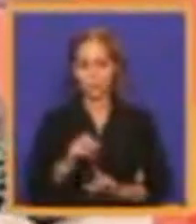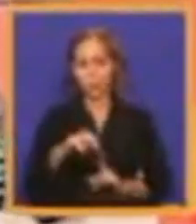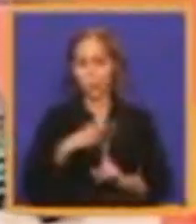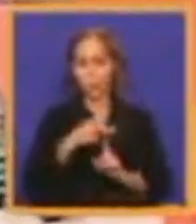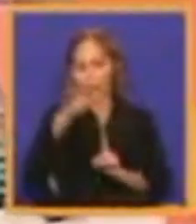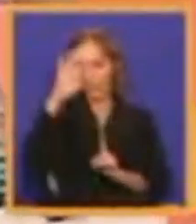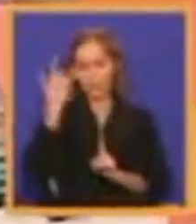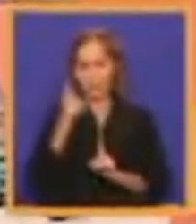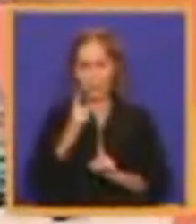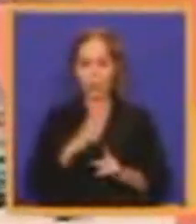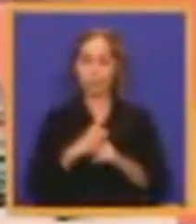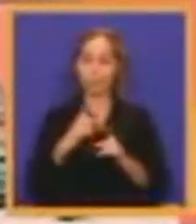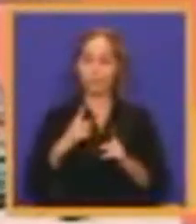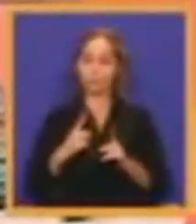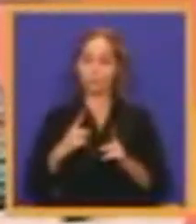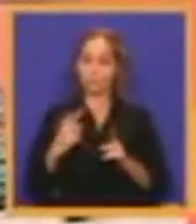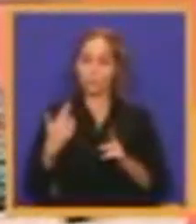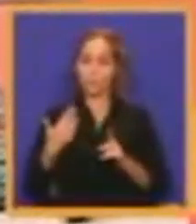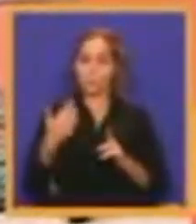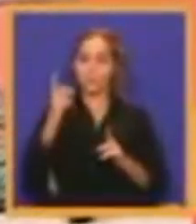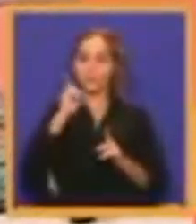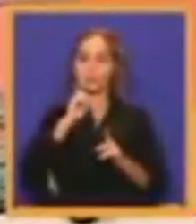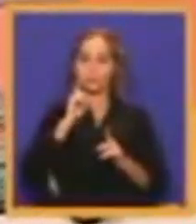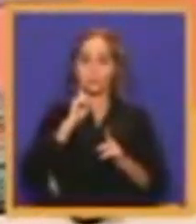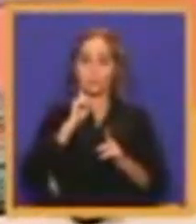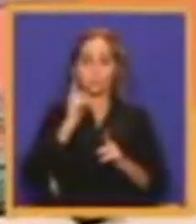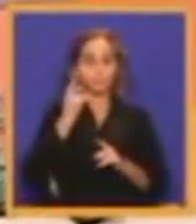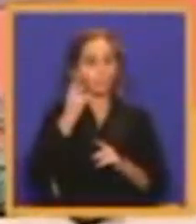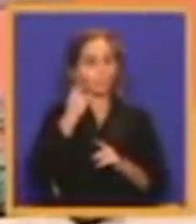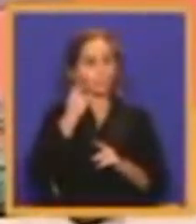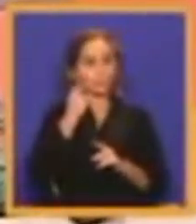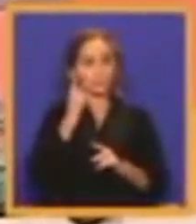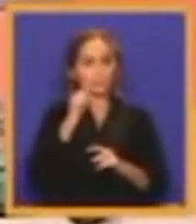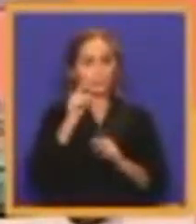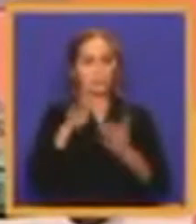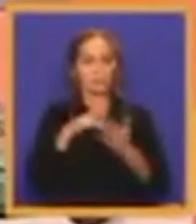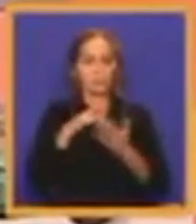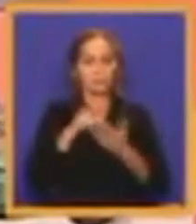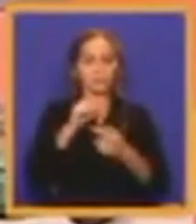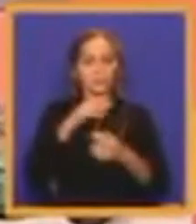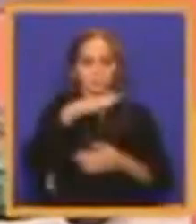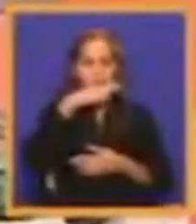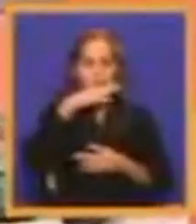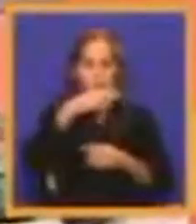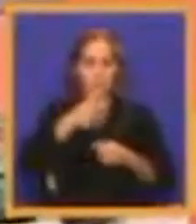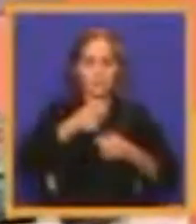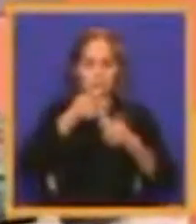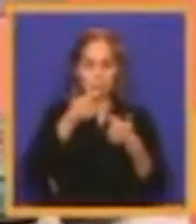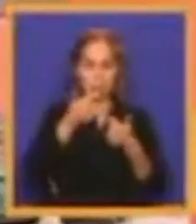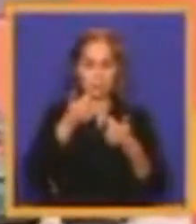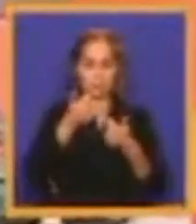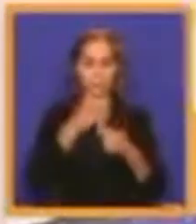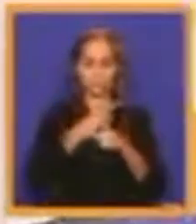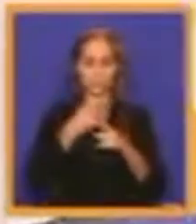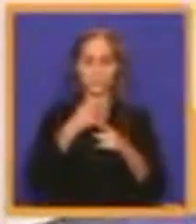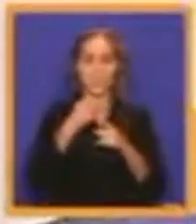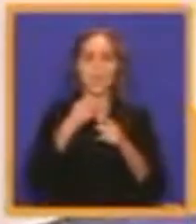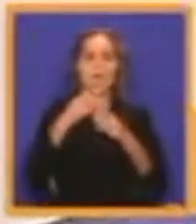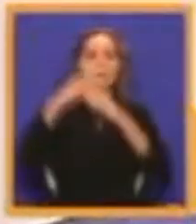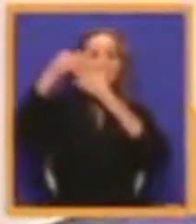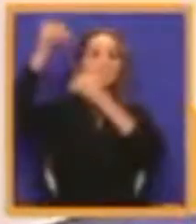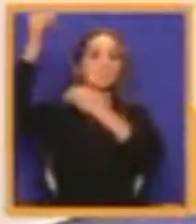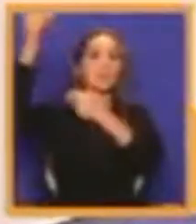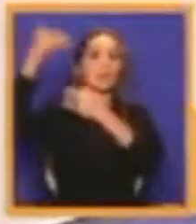difícil. Até porque há uma coisa muito importante, Conceição, e que, no fundo, se calhar o livro explica isso melhor do que eu aqui, é que há os ascendentes. A